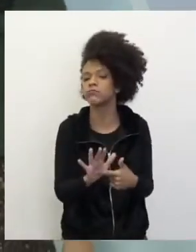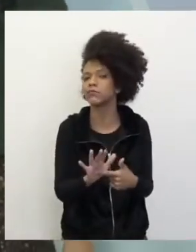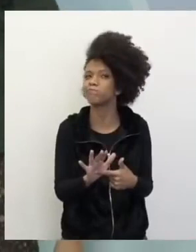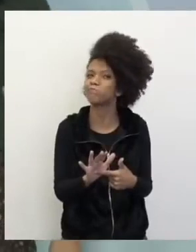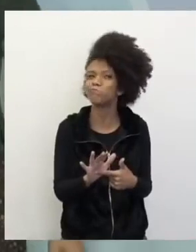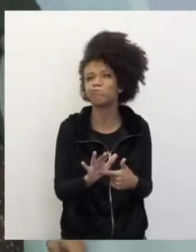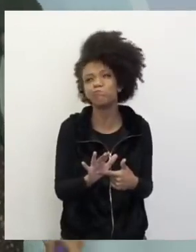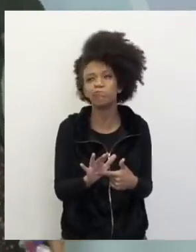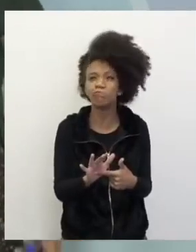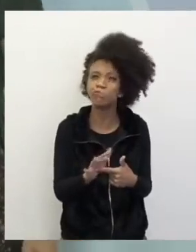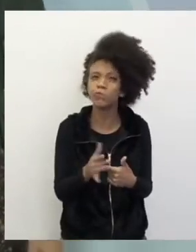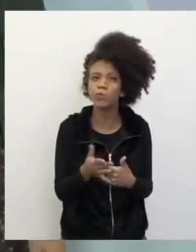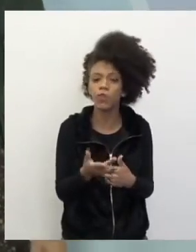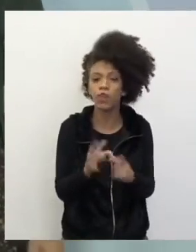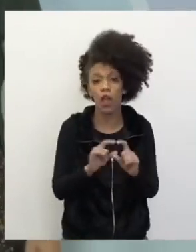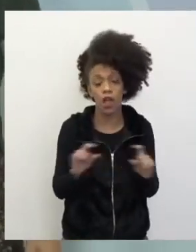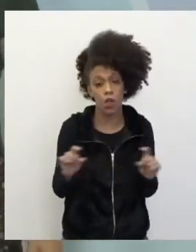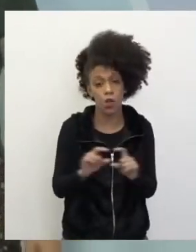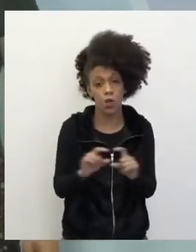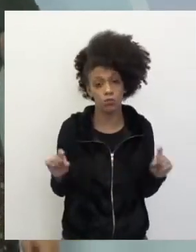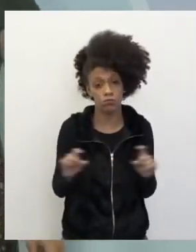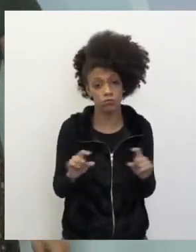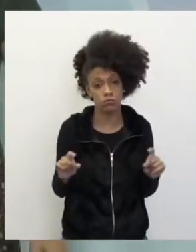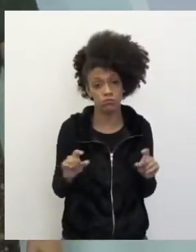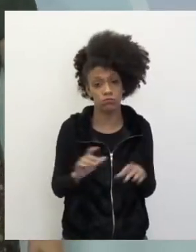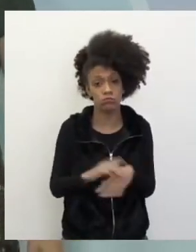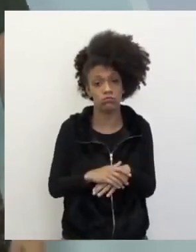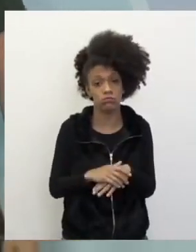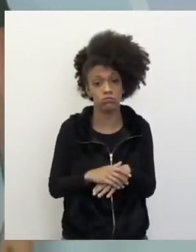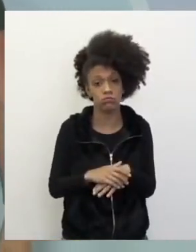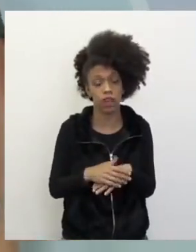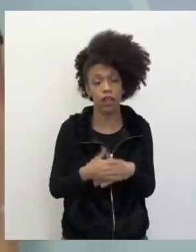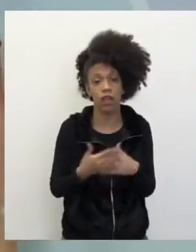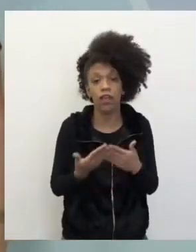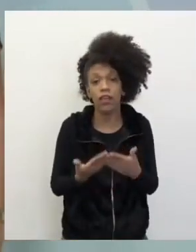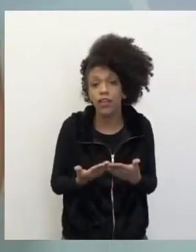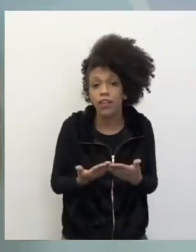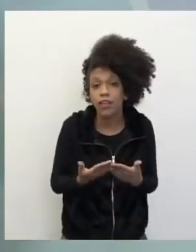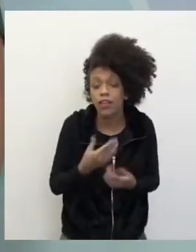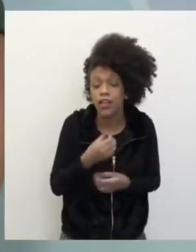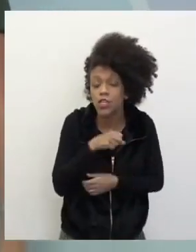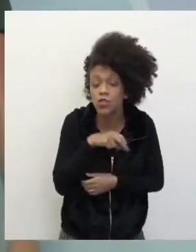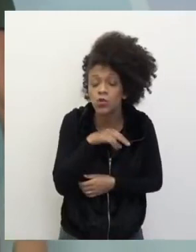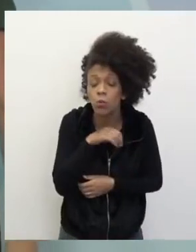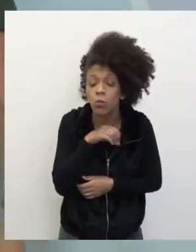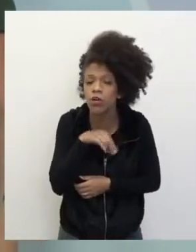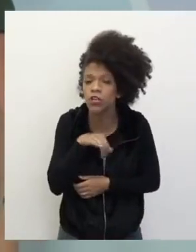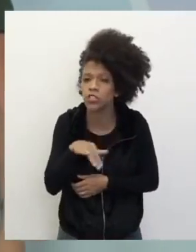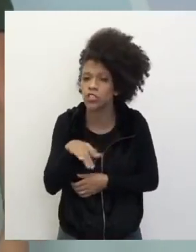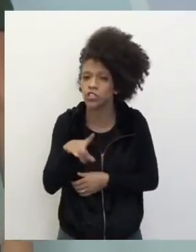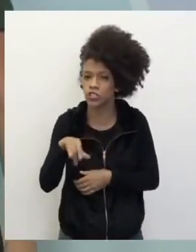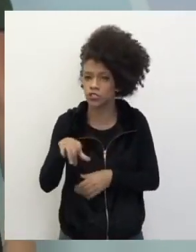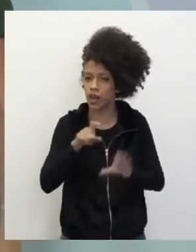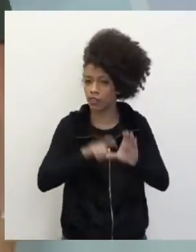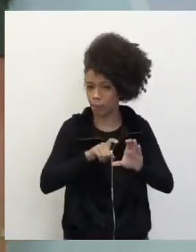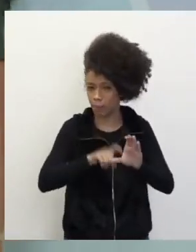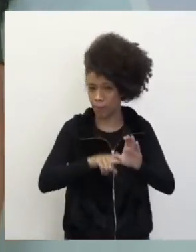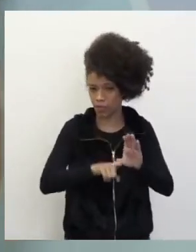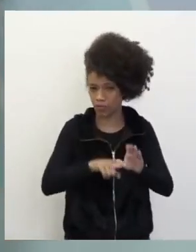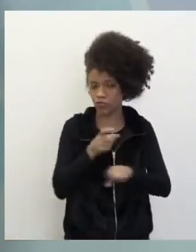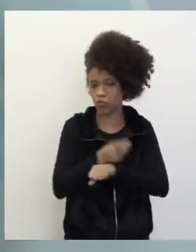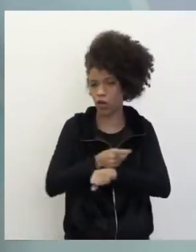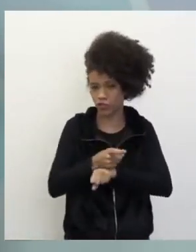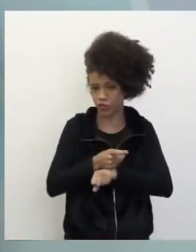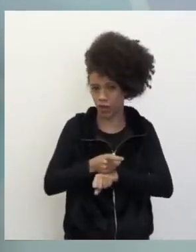uma oração que é subordinativa, uma oração subordinativa